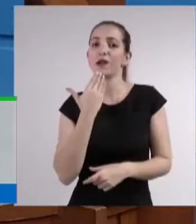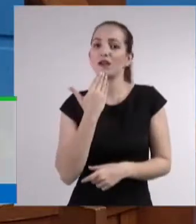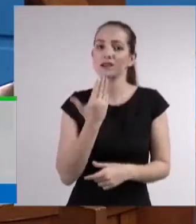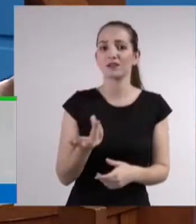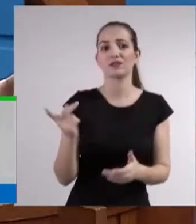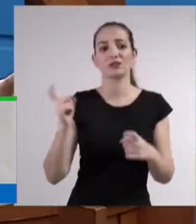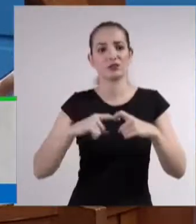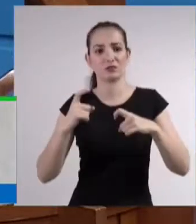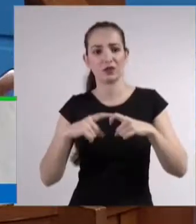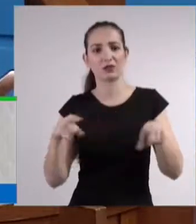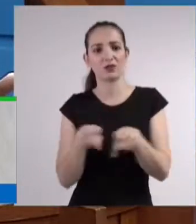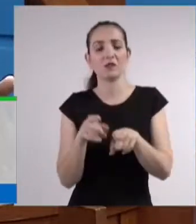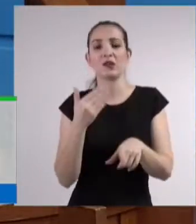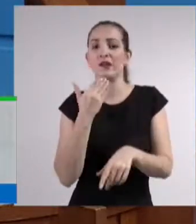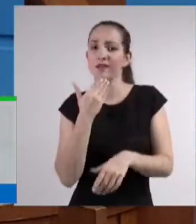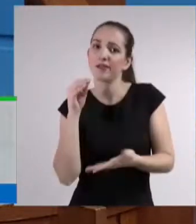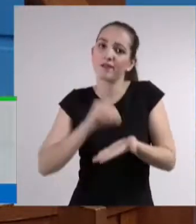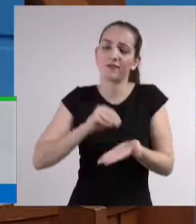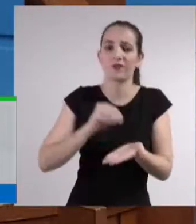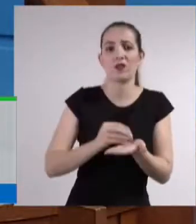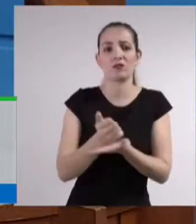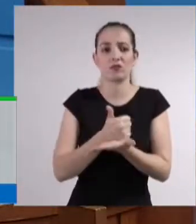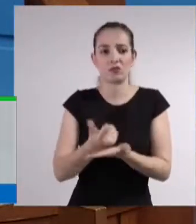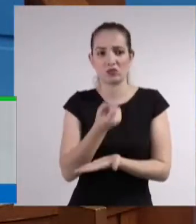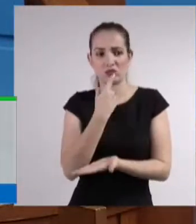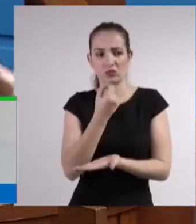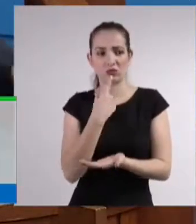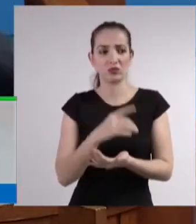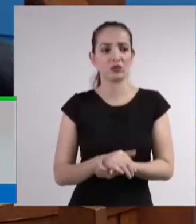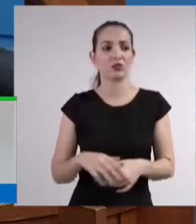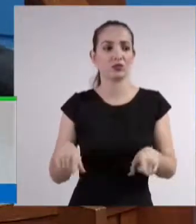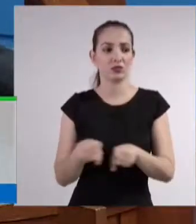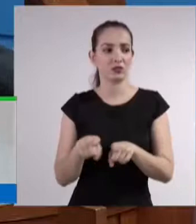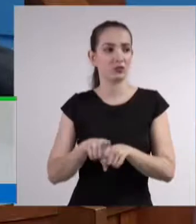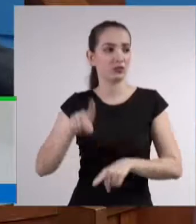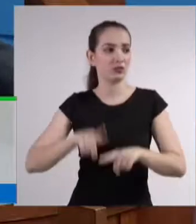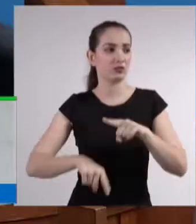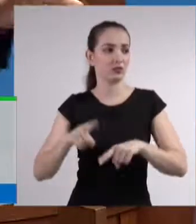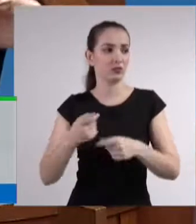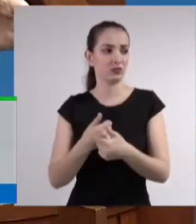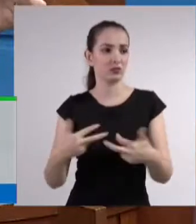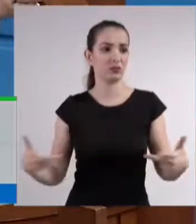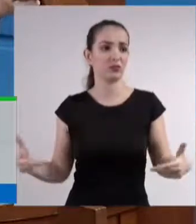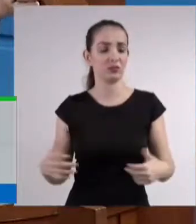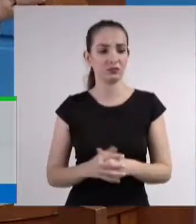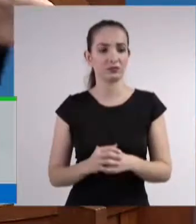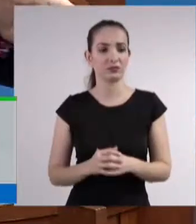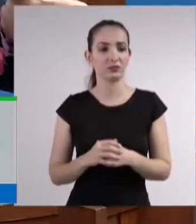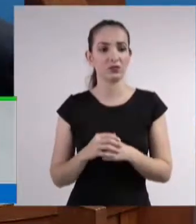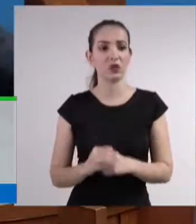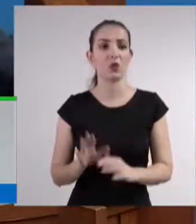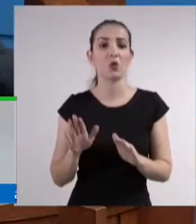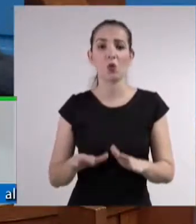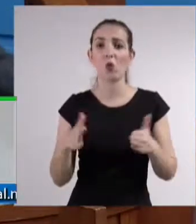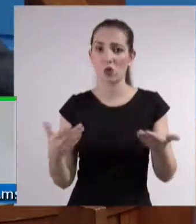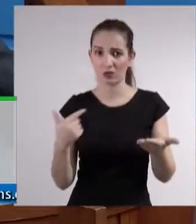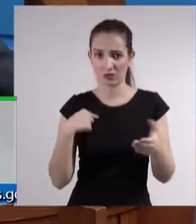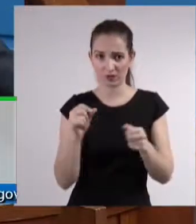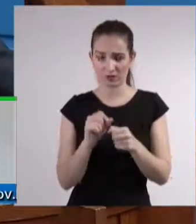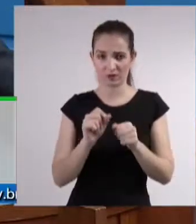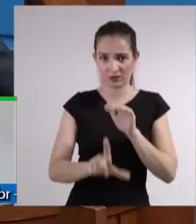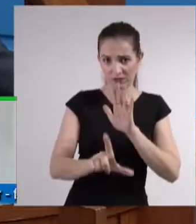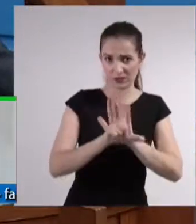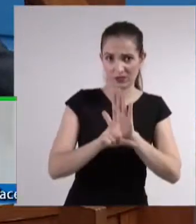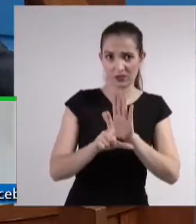médicos, desfalque de medicamentos, desfalque de aparelhagem. Quando fiz a lei do